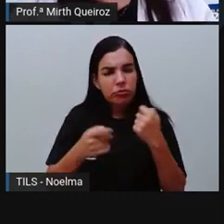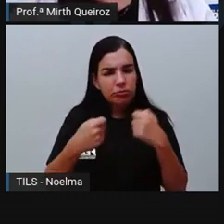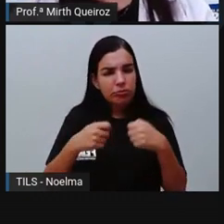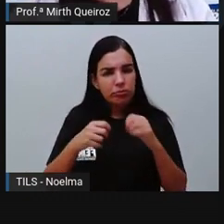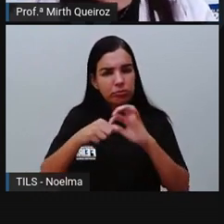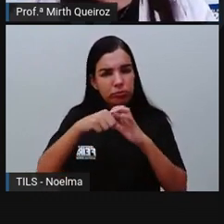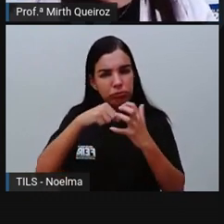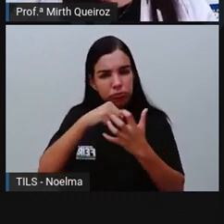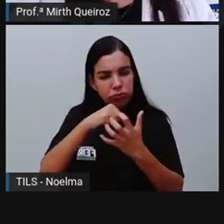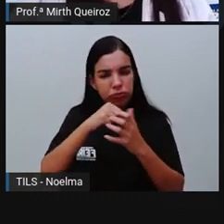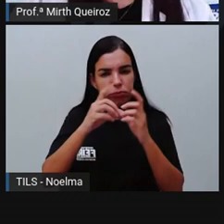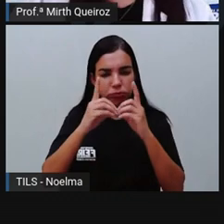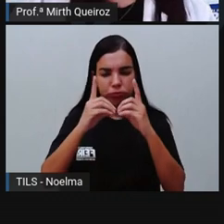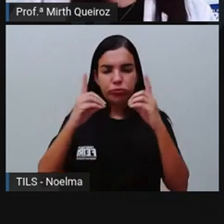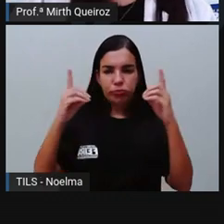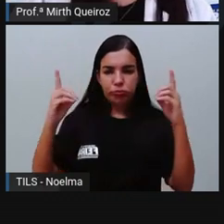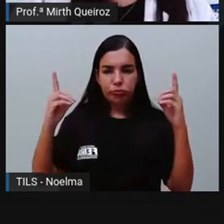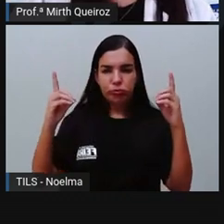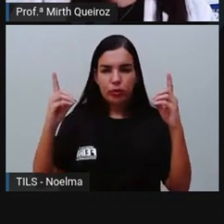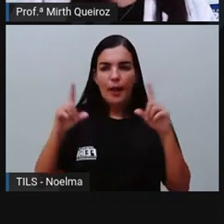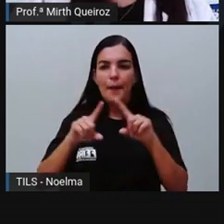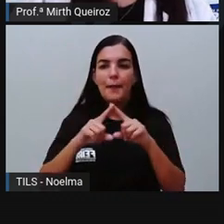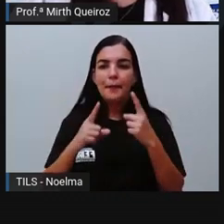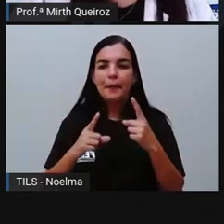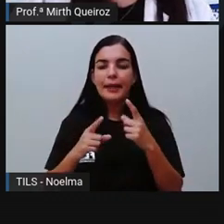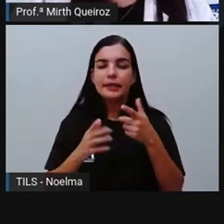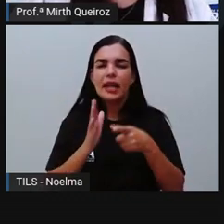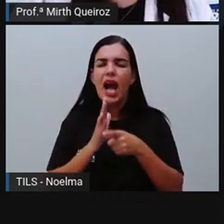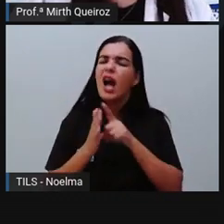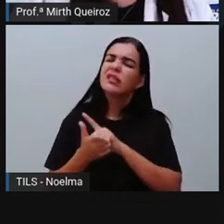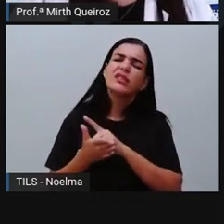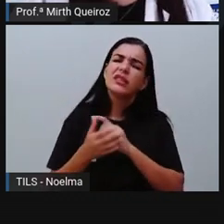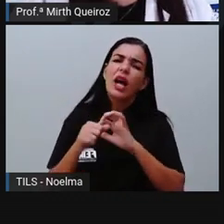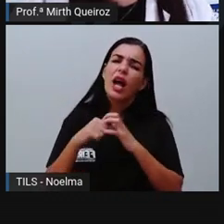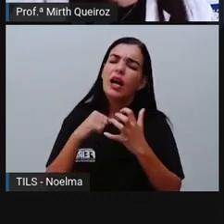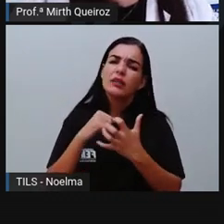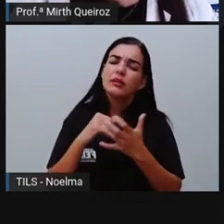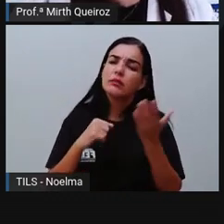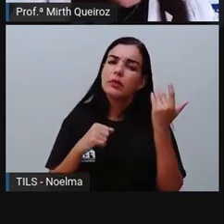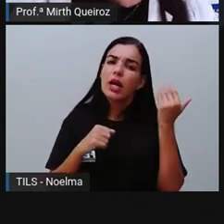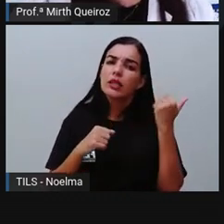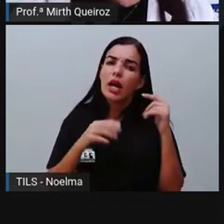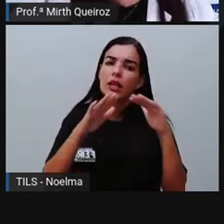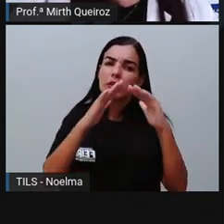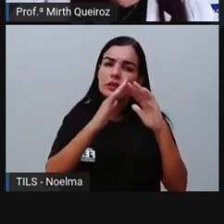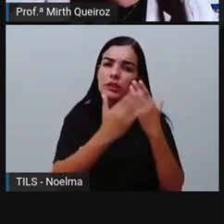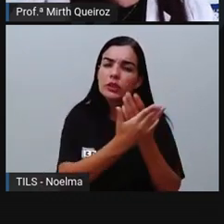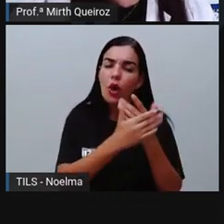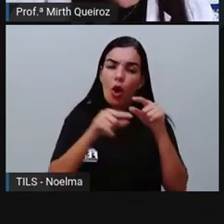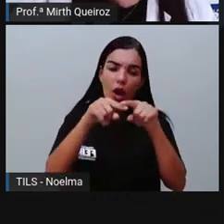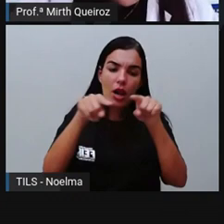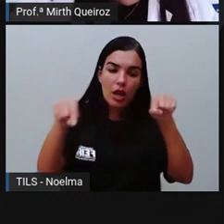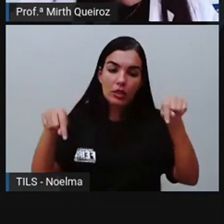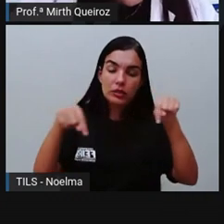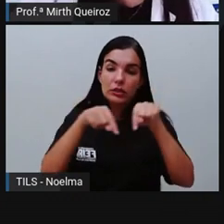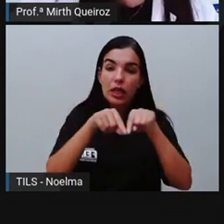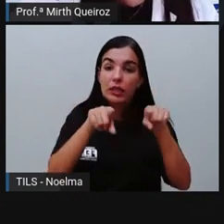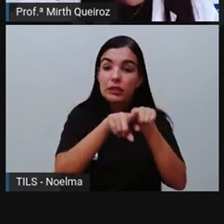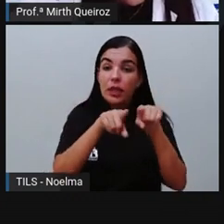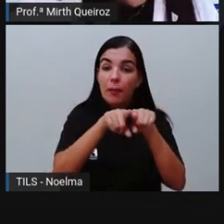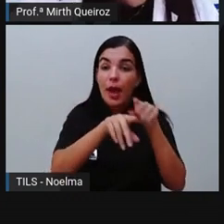da pandemia, né? Mas antes da pandemia, nas salas a gente costumava também